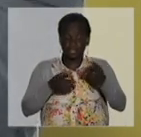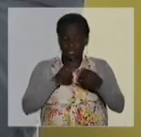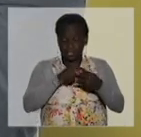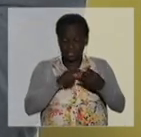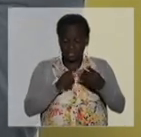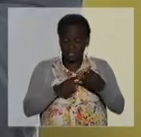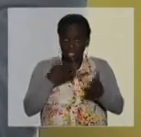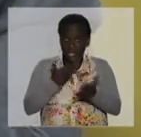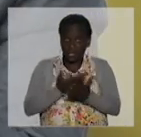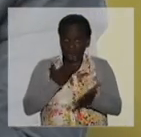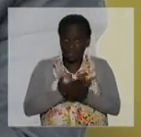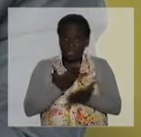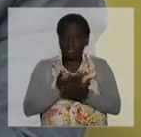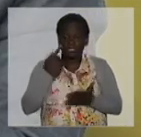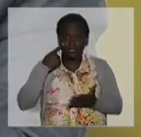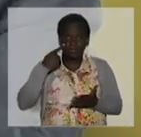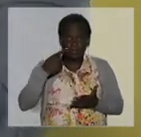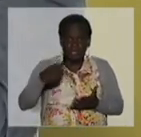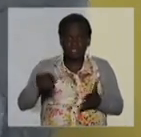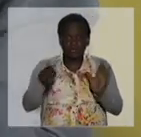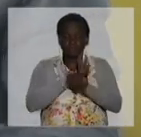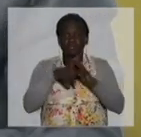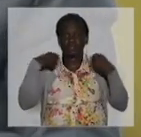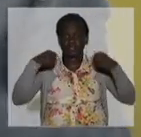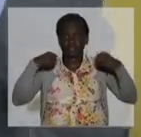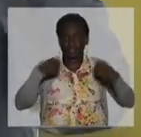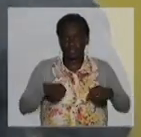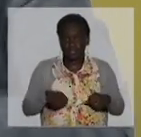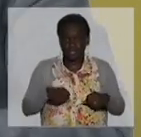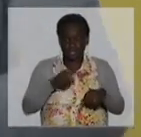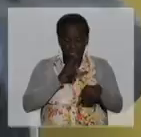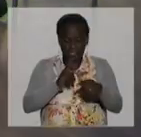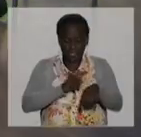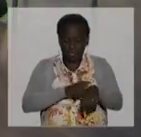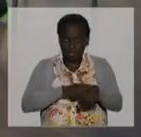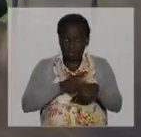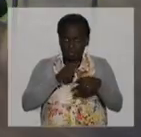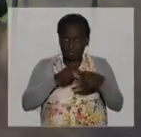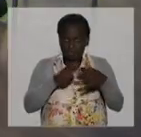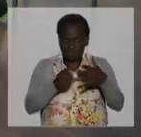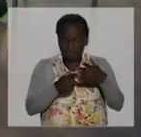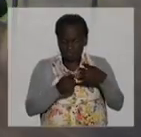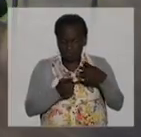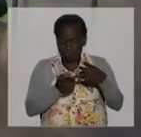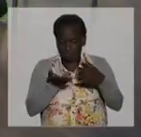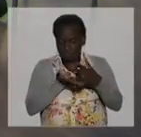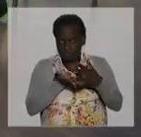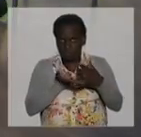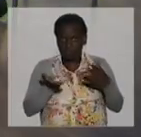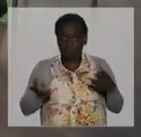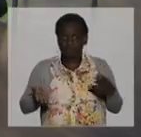3 aulas semanais de educação física. 3 tempos obrigatórios.